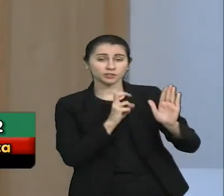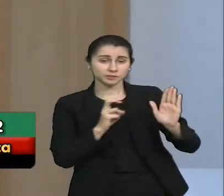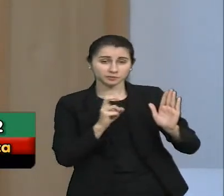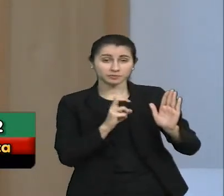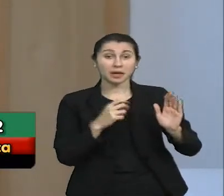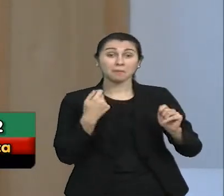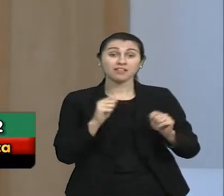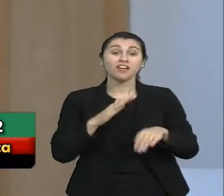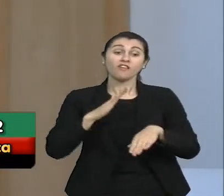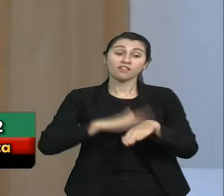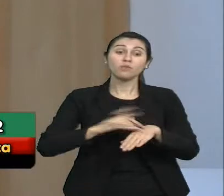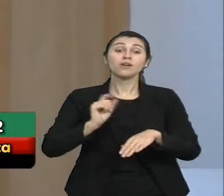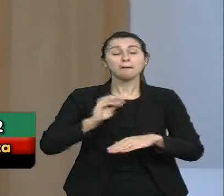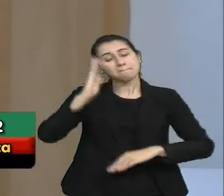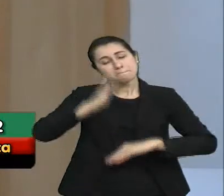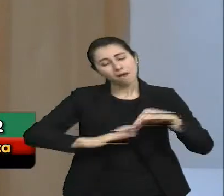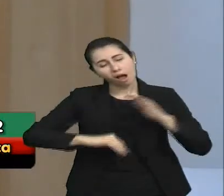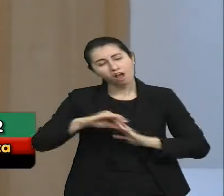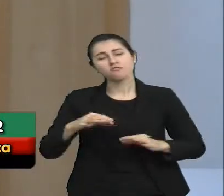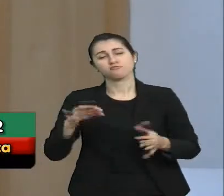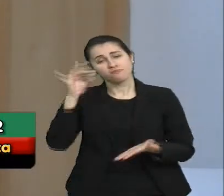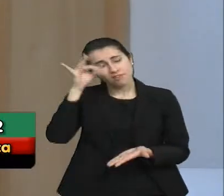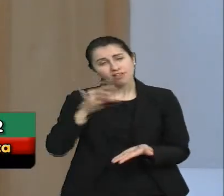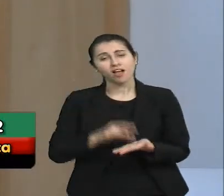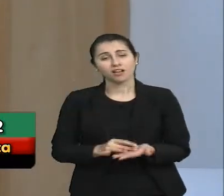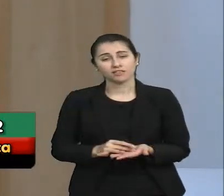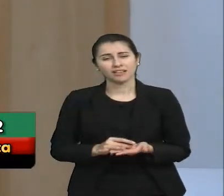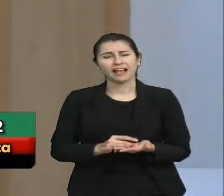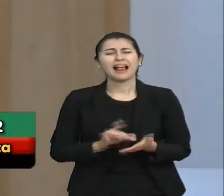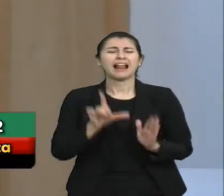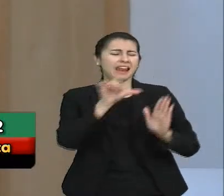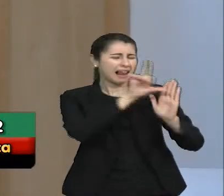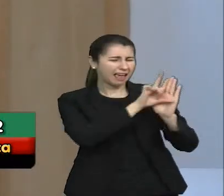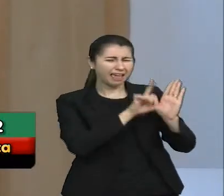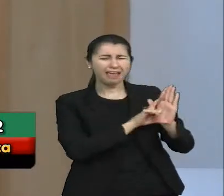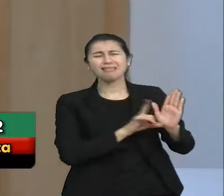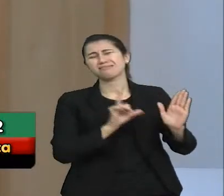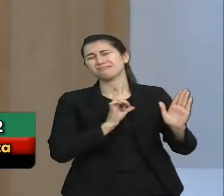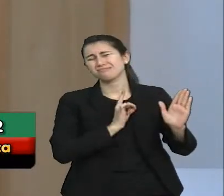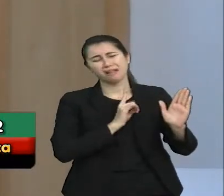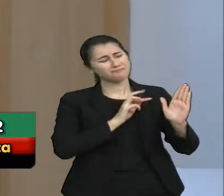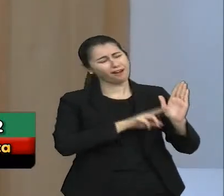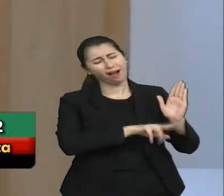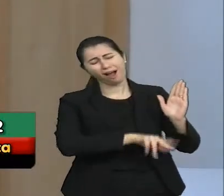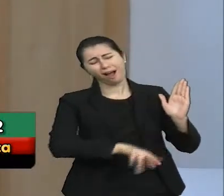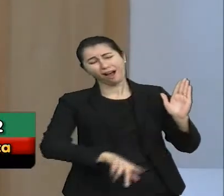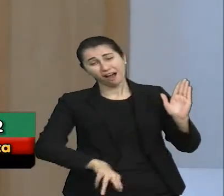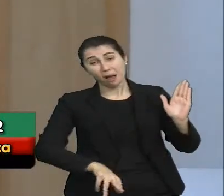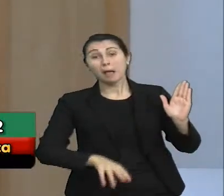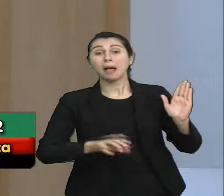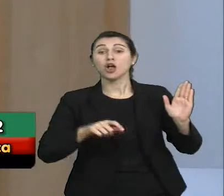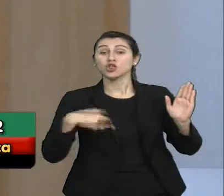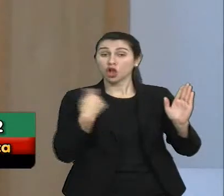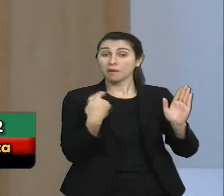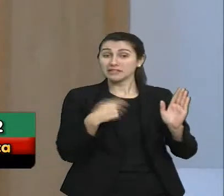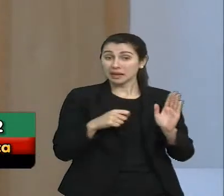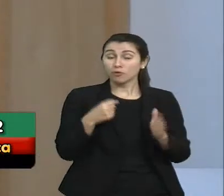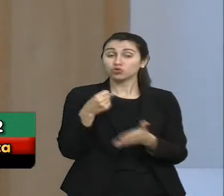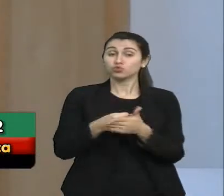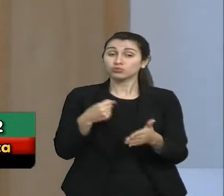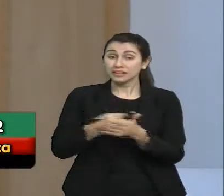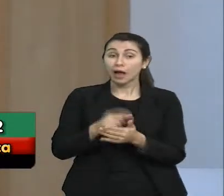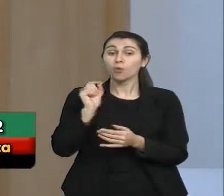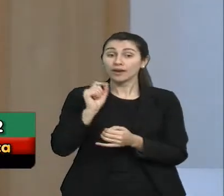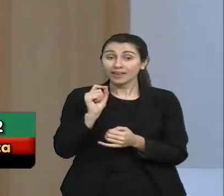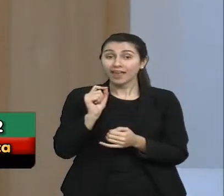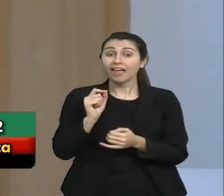posto em prática, porque várias leis já existem. A gente precisa lutar para que seja posto em prática,